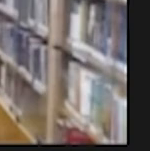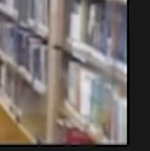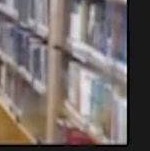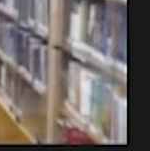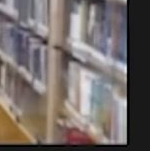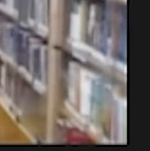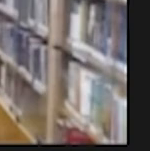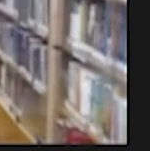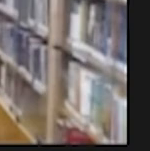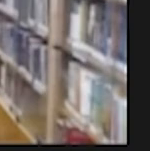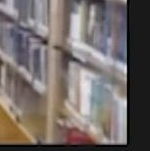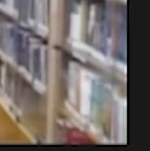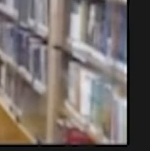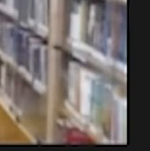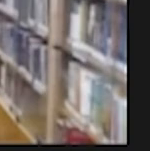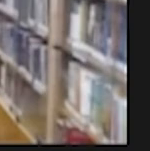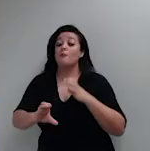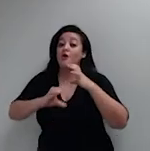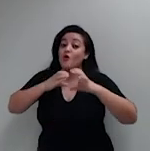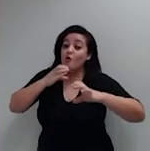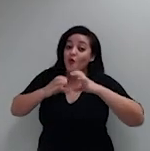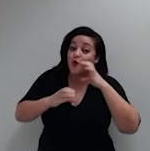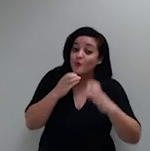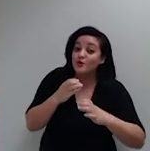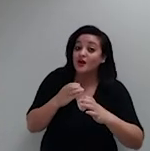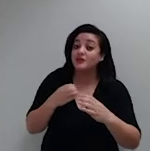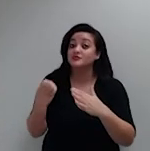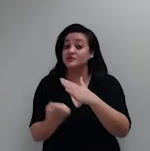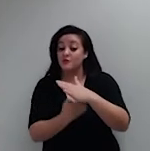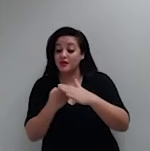obrigação constante do contrato de compra e venda, como